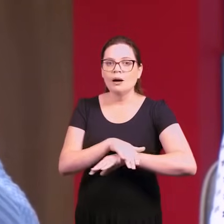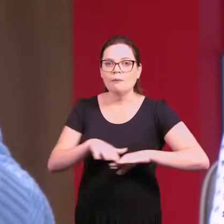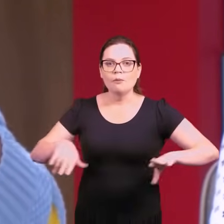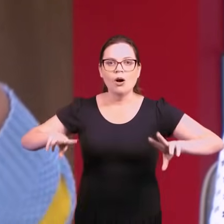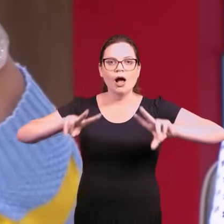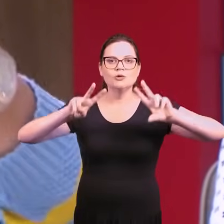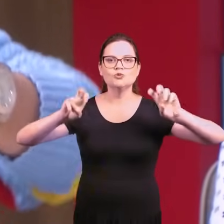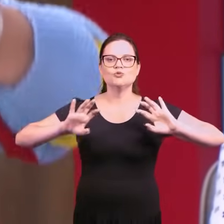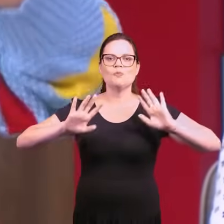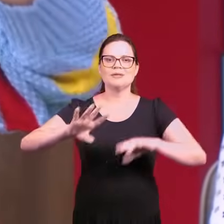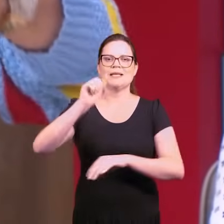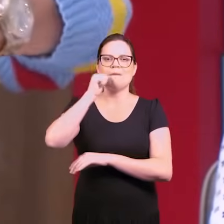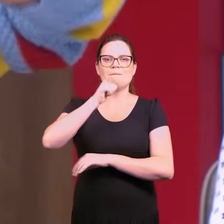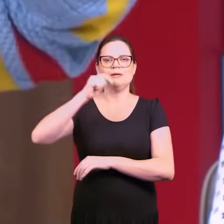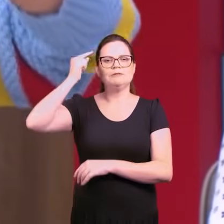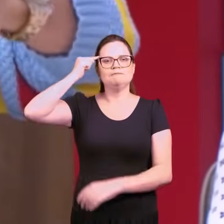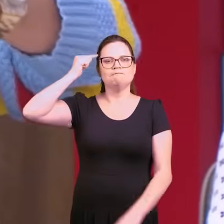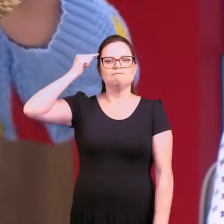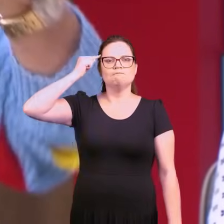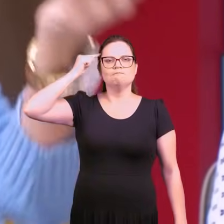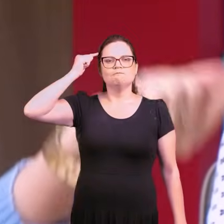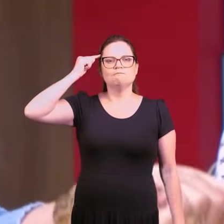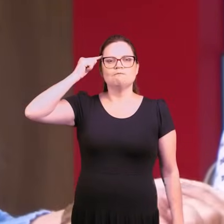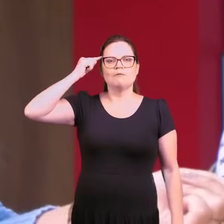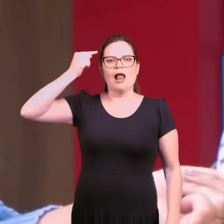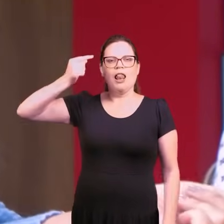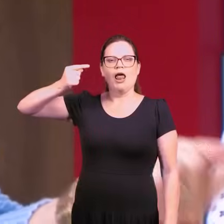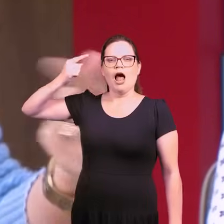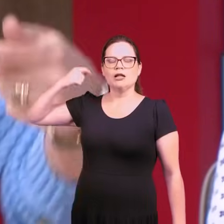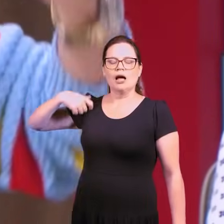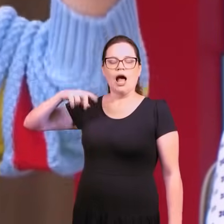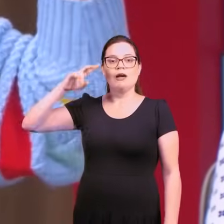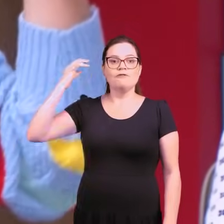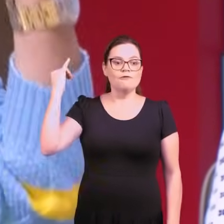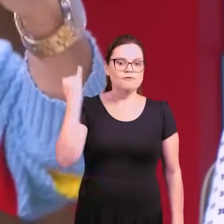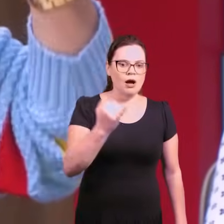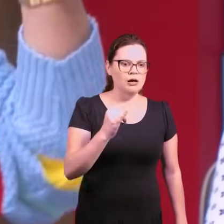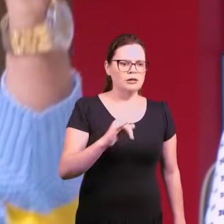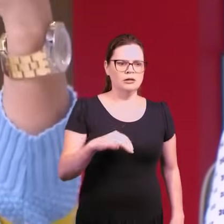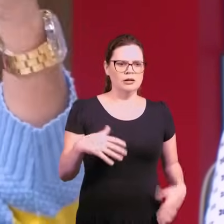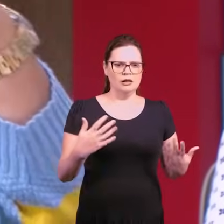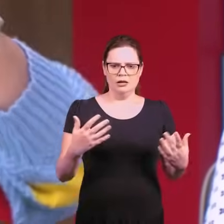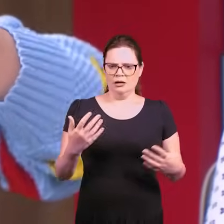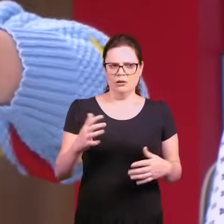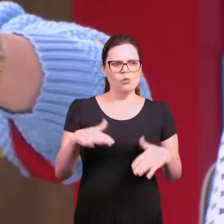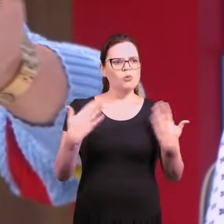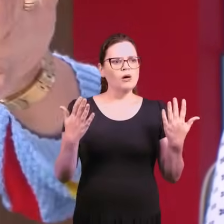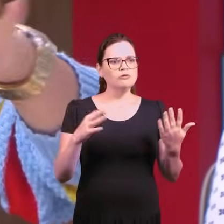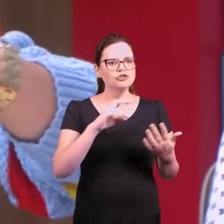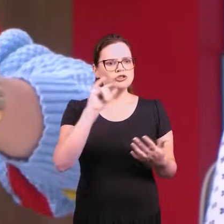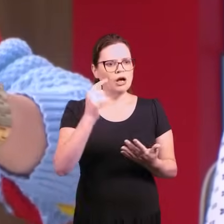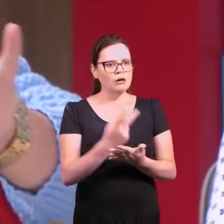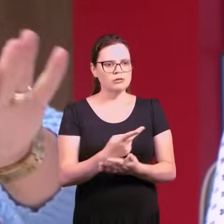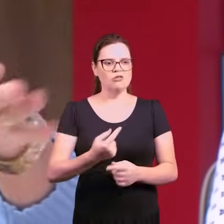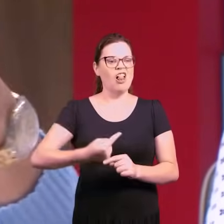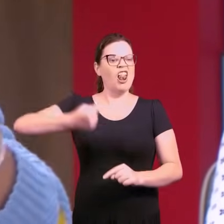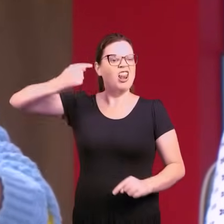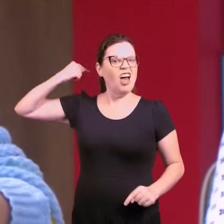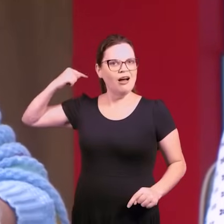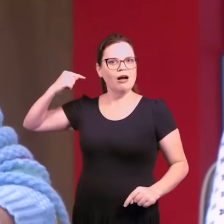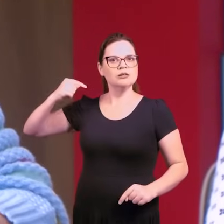assunto, aí às vezes vai trazendo aquelas coisas. Ah, quando que aconteceu isso? Há 5 anos, 10 anos. Então deixa